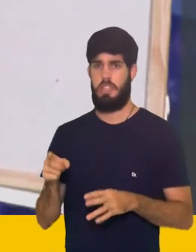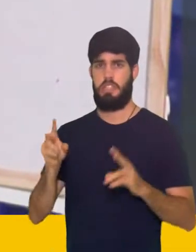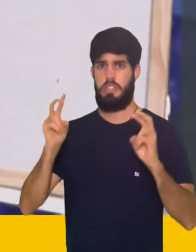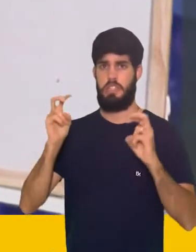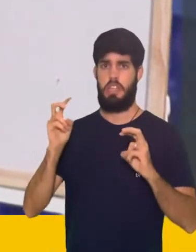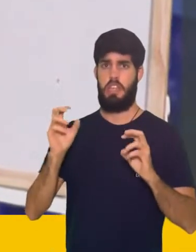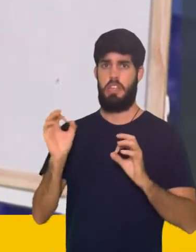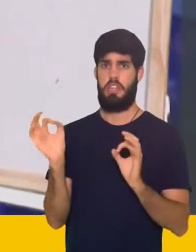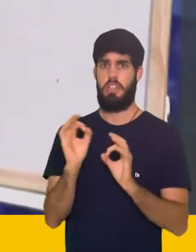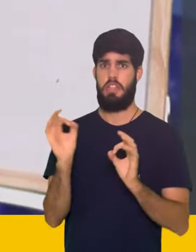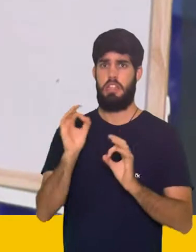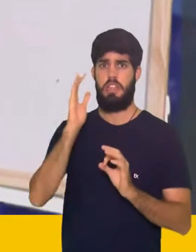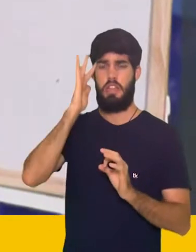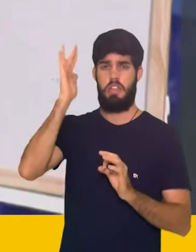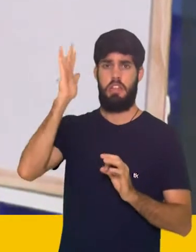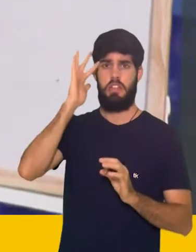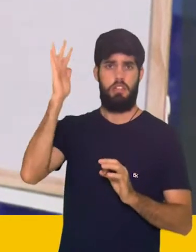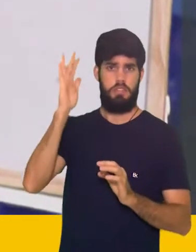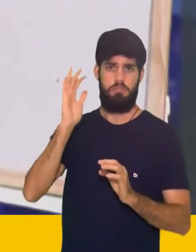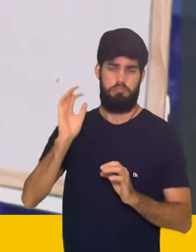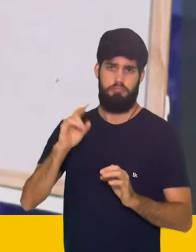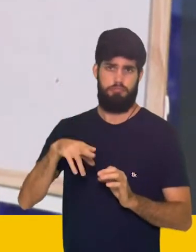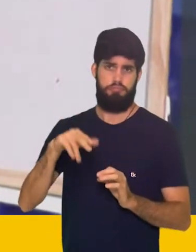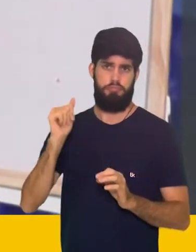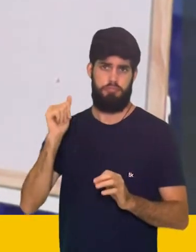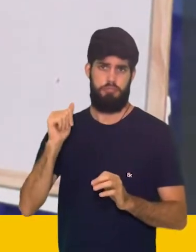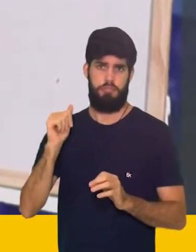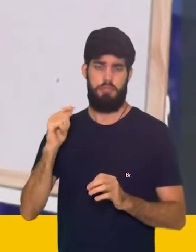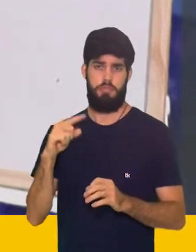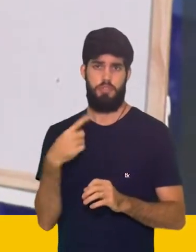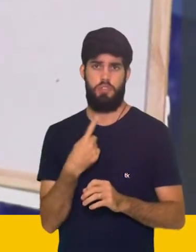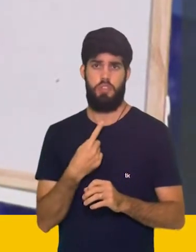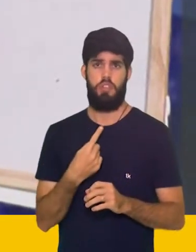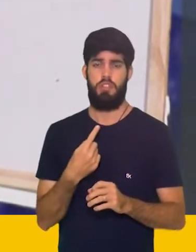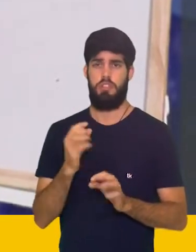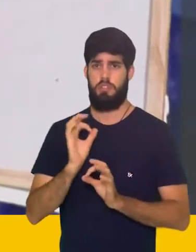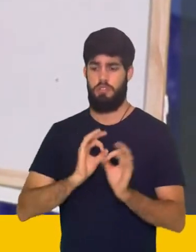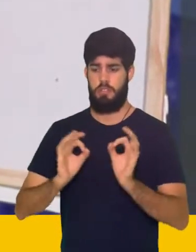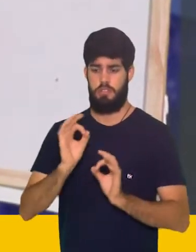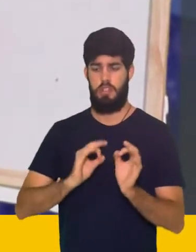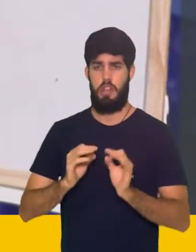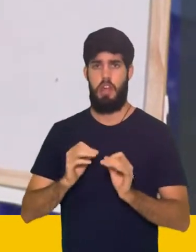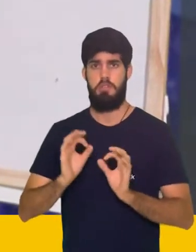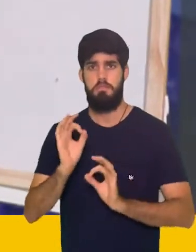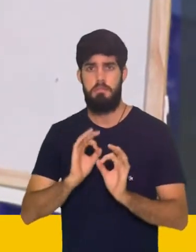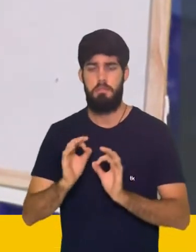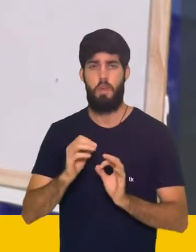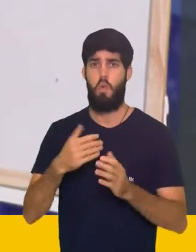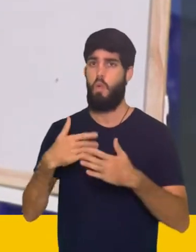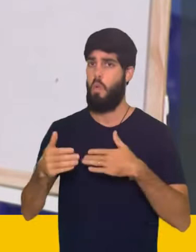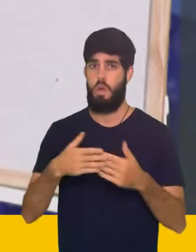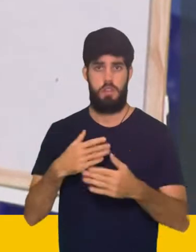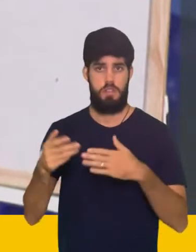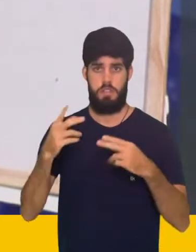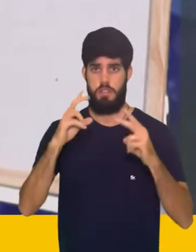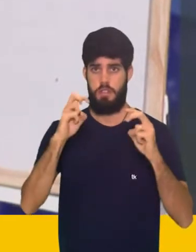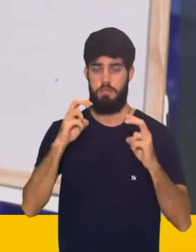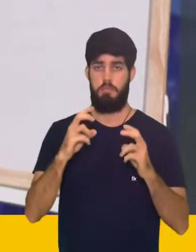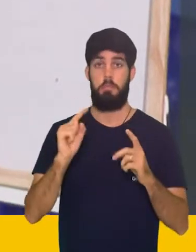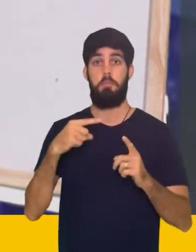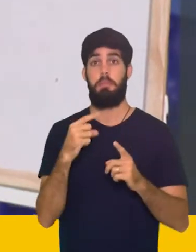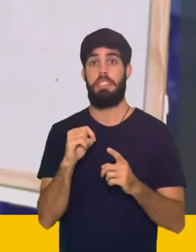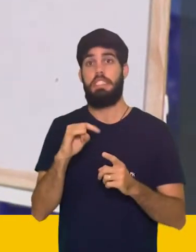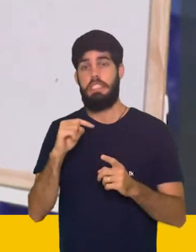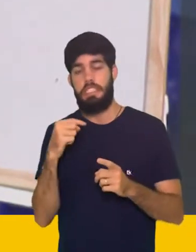ninguém imaginava. E ninguém vai imaginar mesmo, não. A gente vai se preparar para qualquer um. Agora, quando nós estamos inseridos